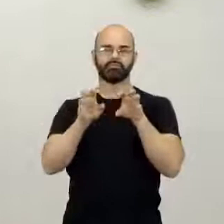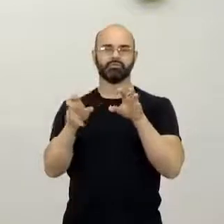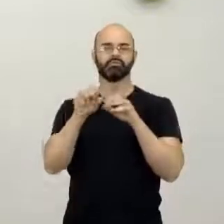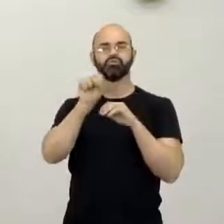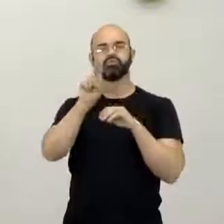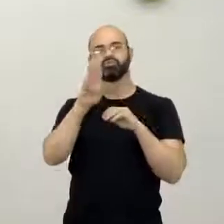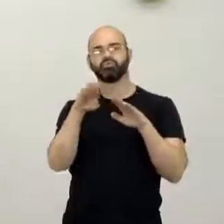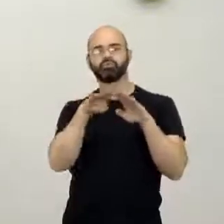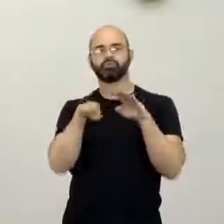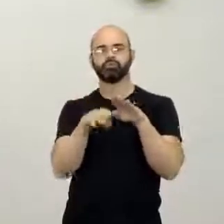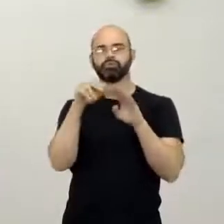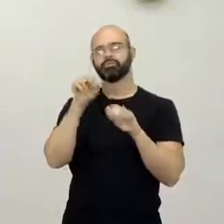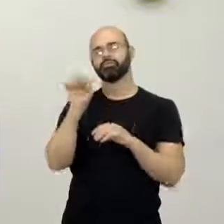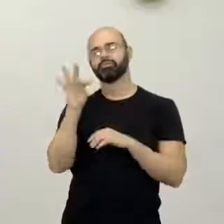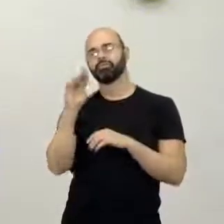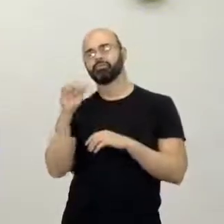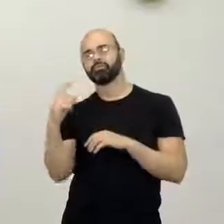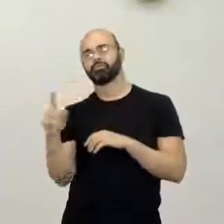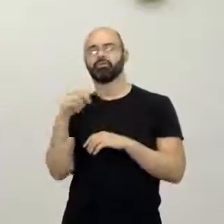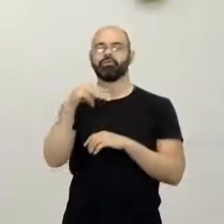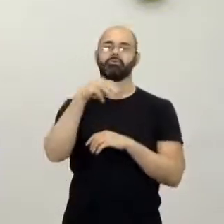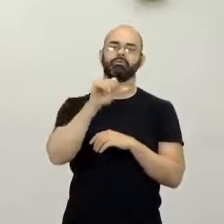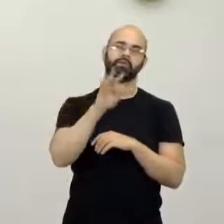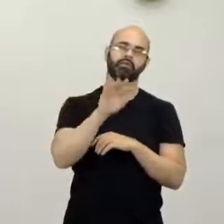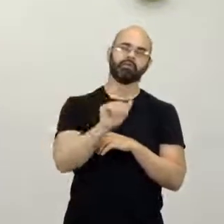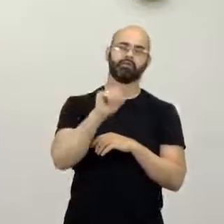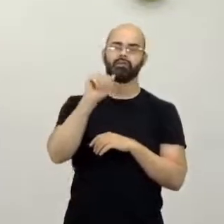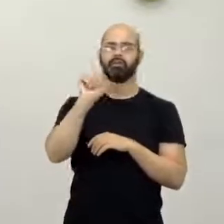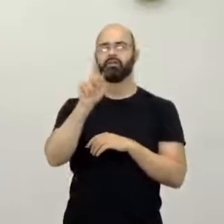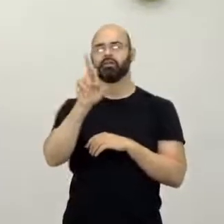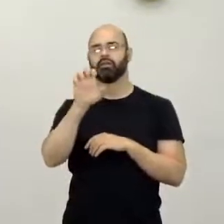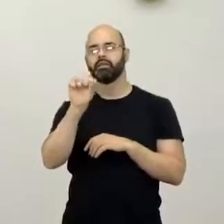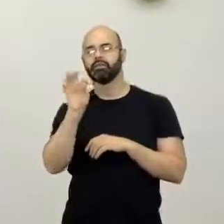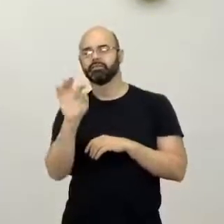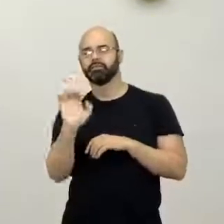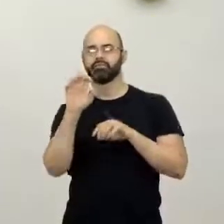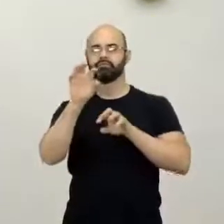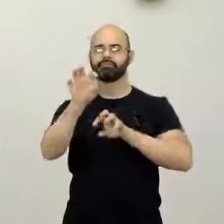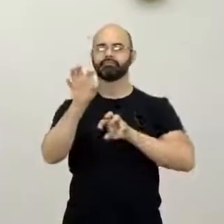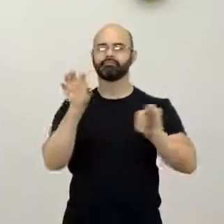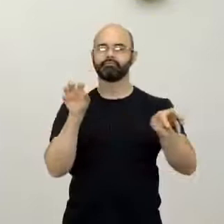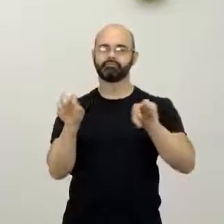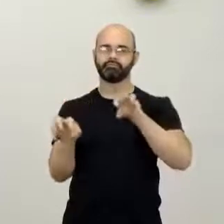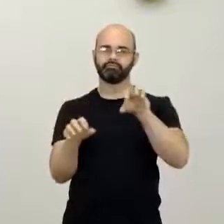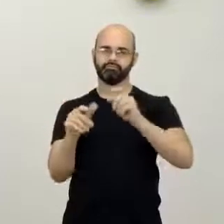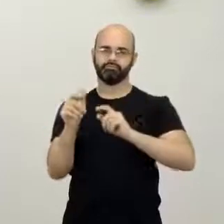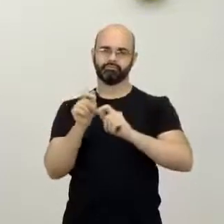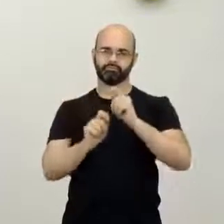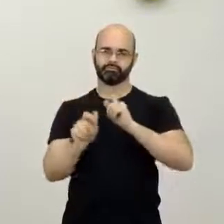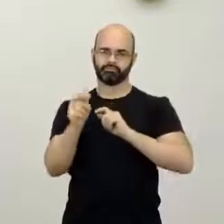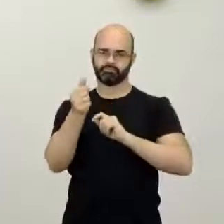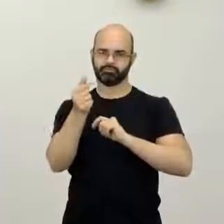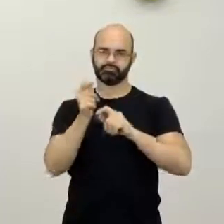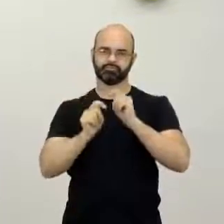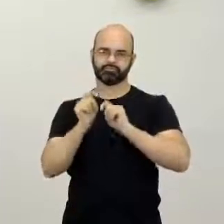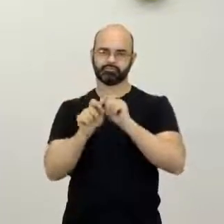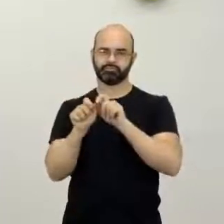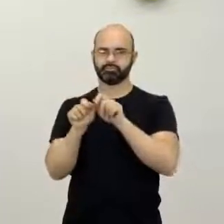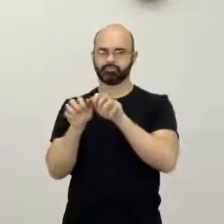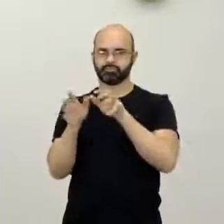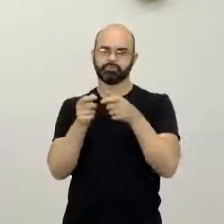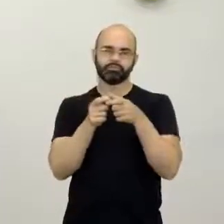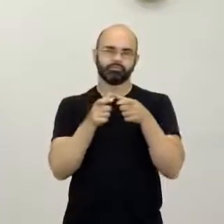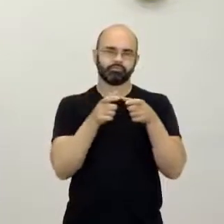norte, o sertão, a zona da mata, o agreste, né? E tem lá o seu desenvolvimento econômico, né? Através também